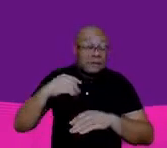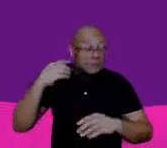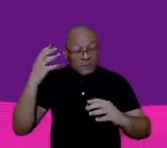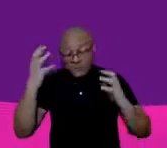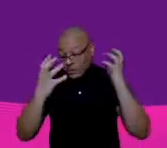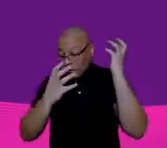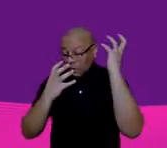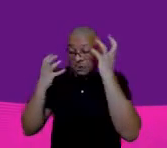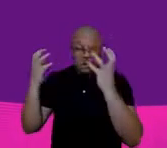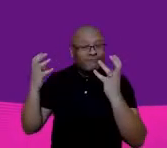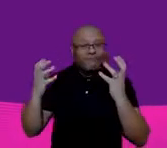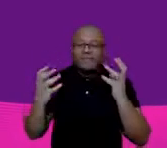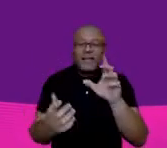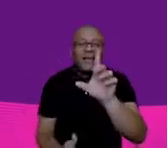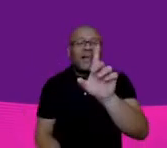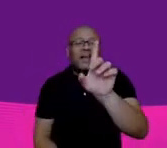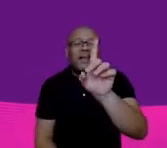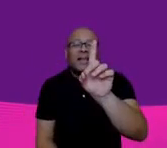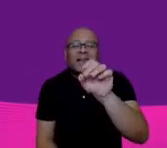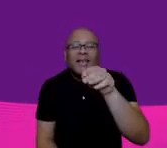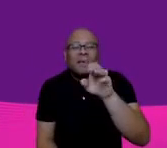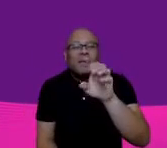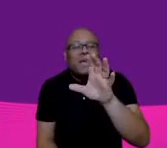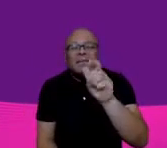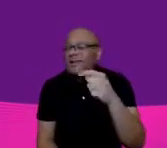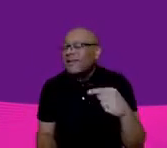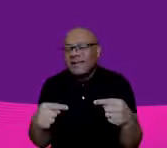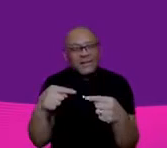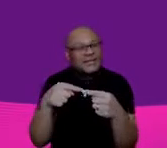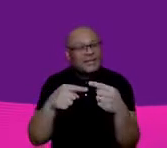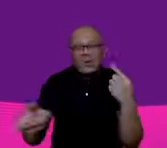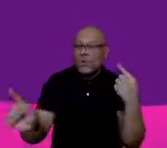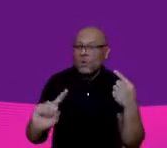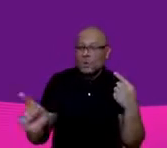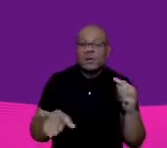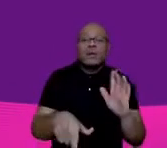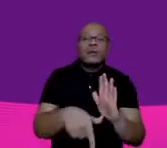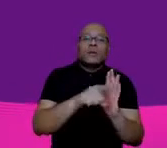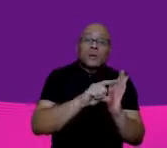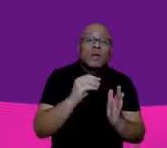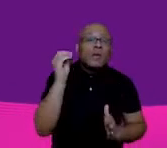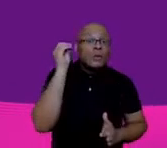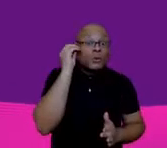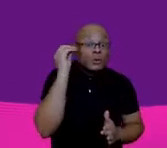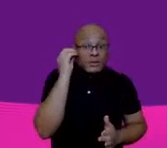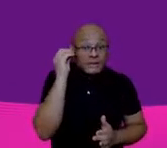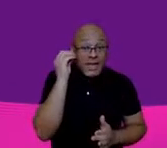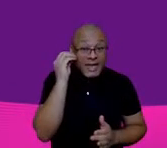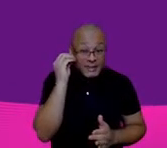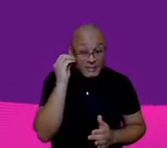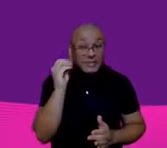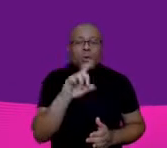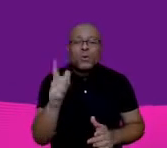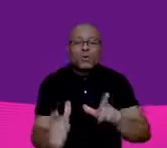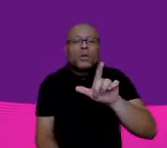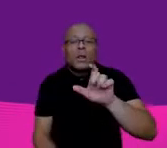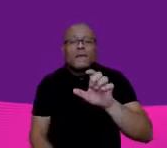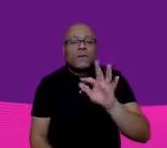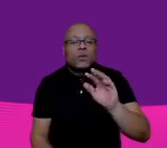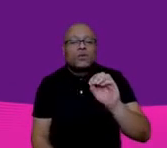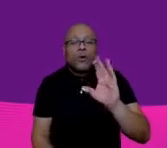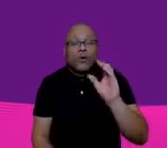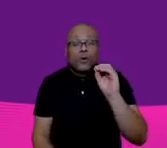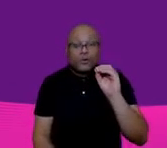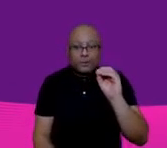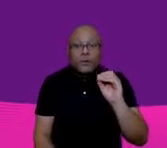para doença de Parkinson. A gente sempre faz um teste da levodopa, ou da sobrecarga levodopa, que é um fator preditivo de